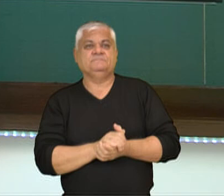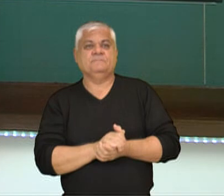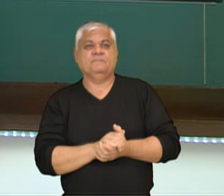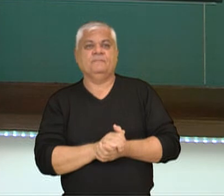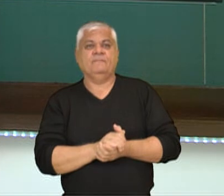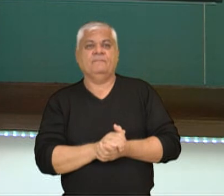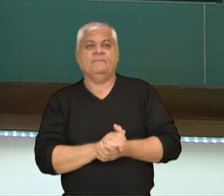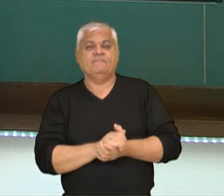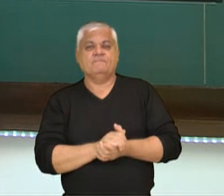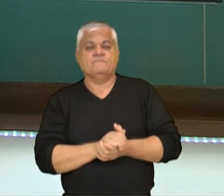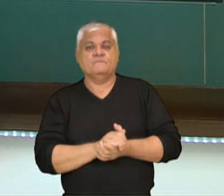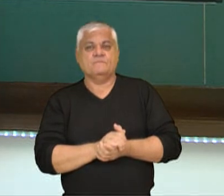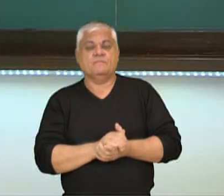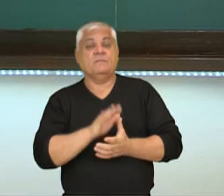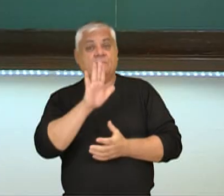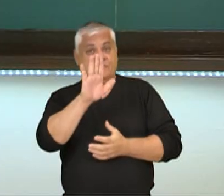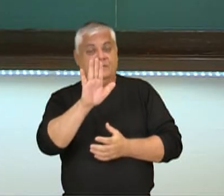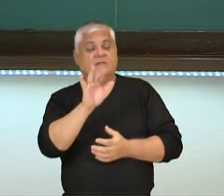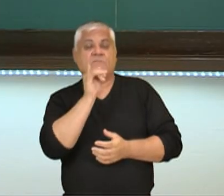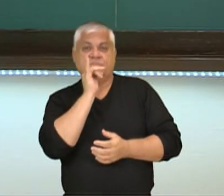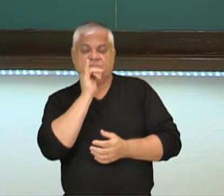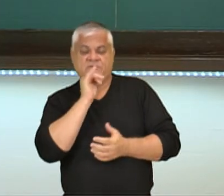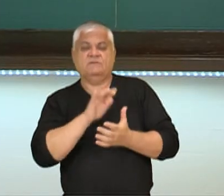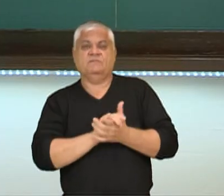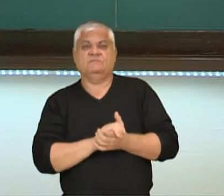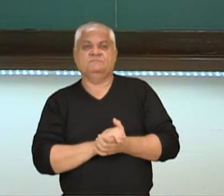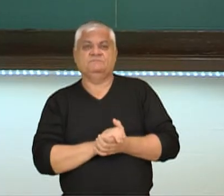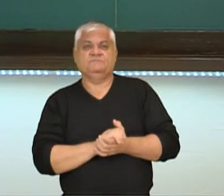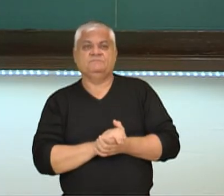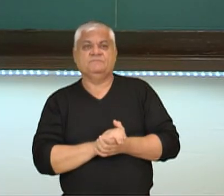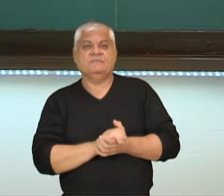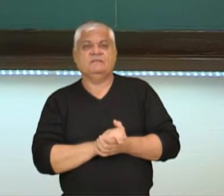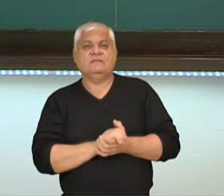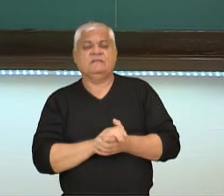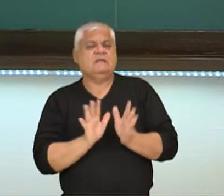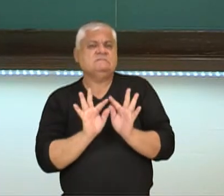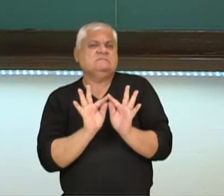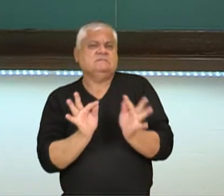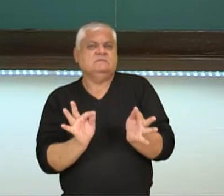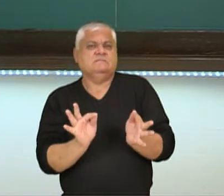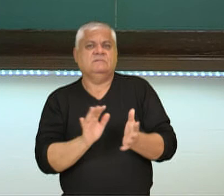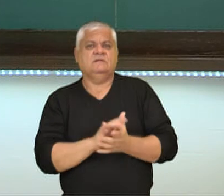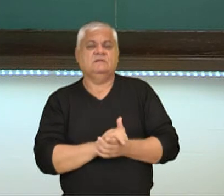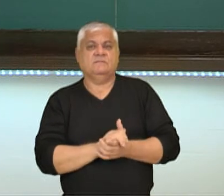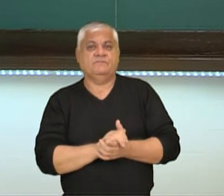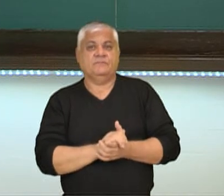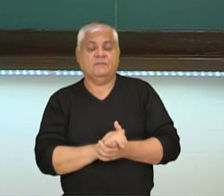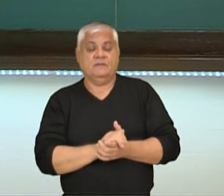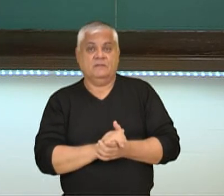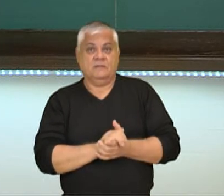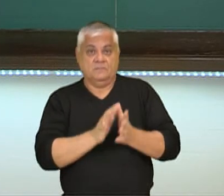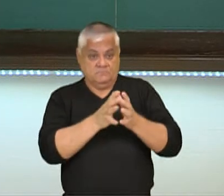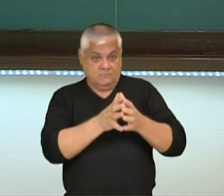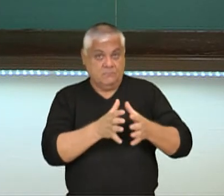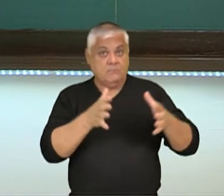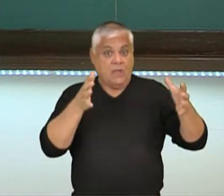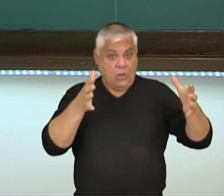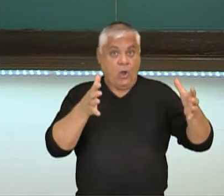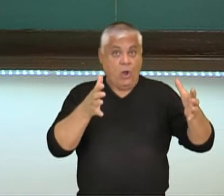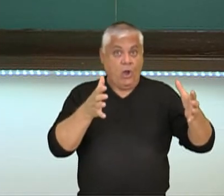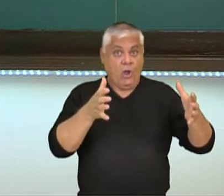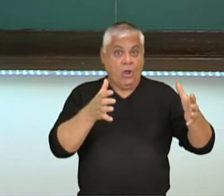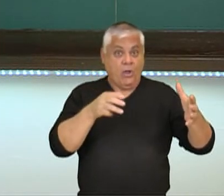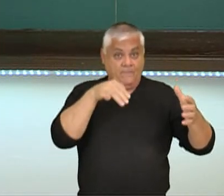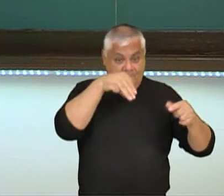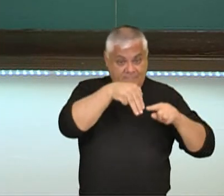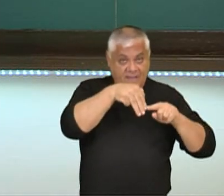assim, claro, mais uma vez, intuitivamente, pessoal, simples. Grande massa